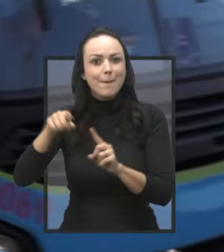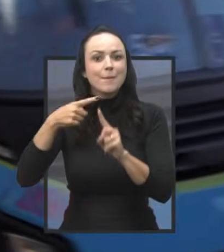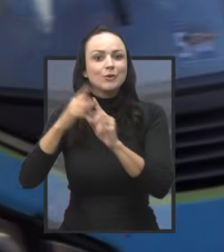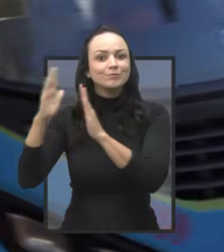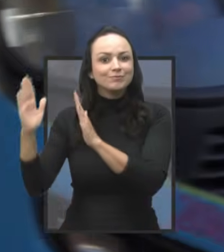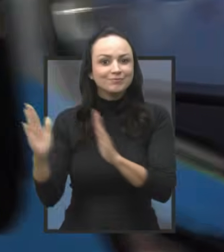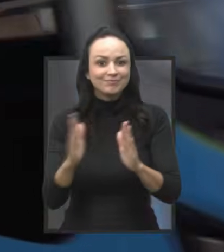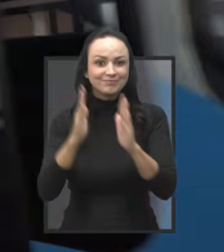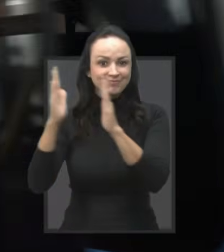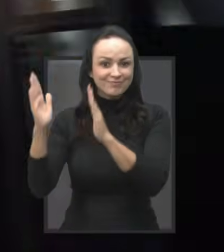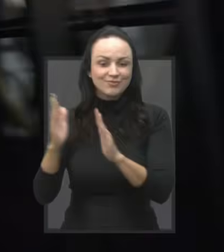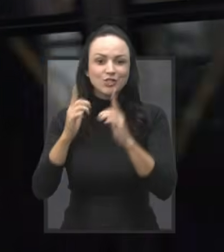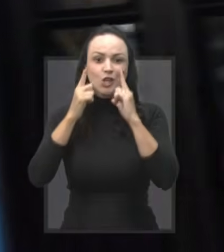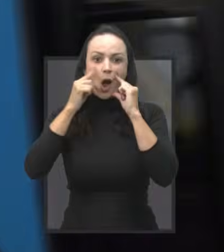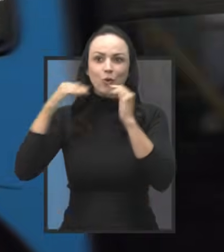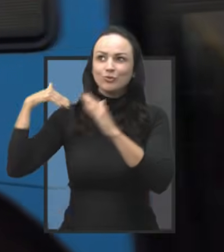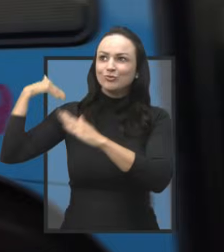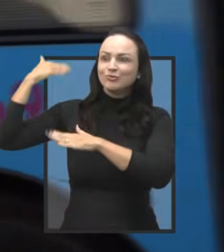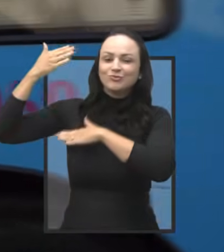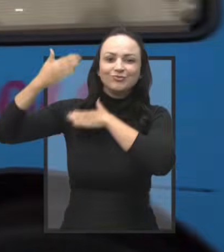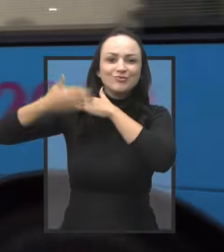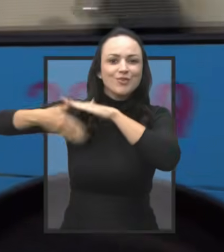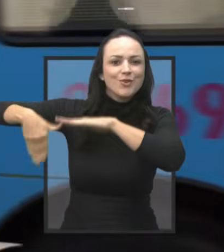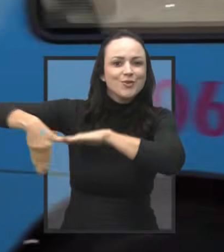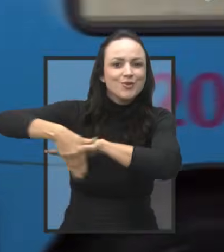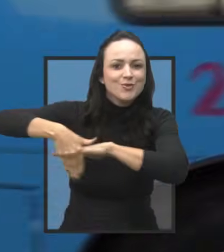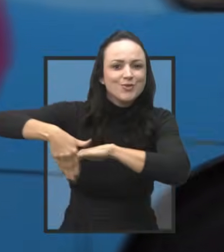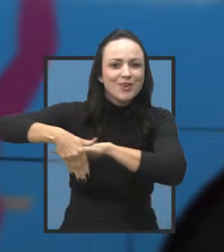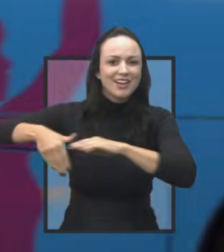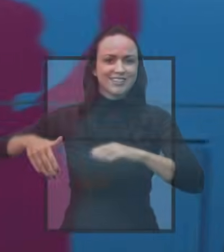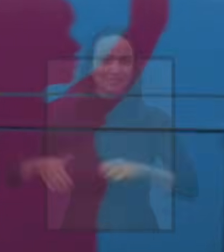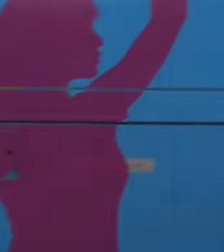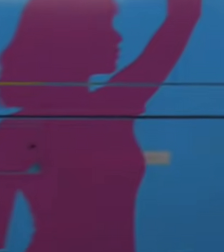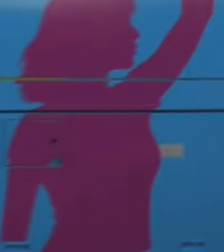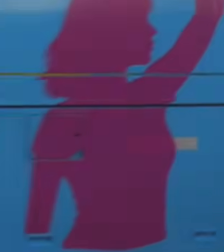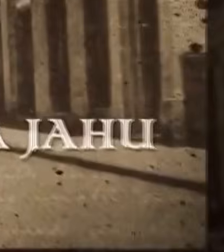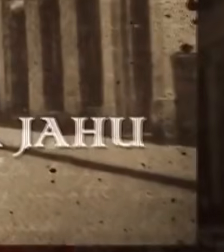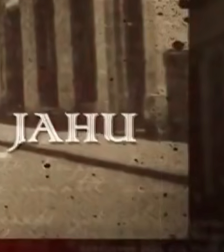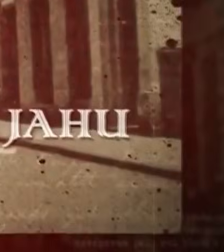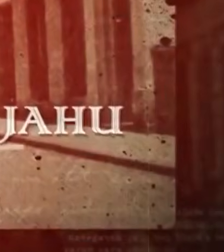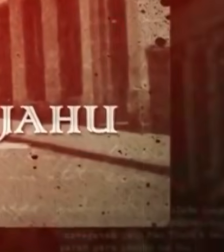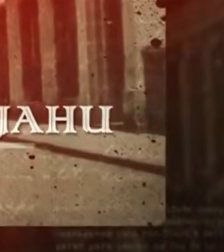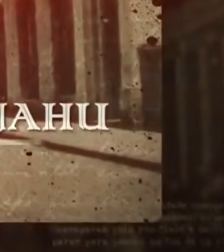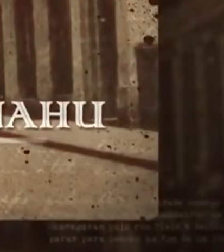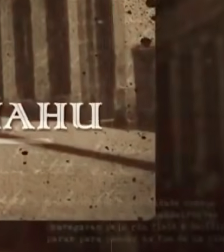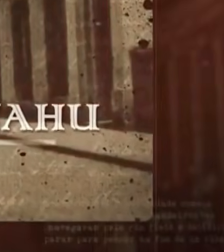um episódio da série Jaú por Suas Ruas.